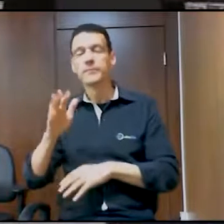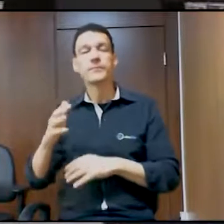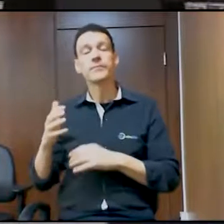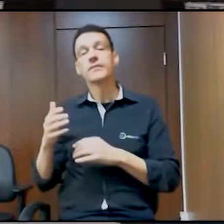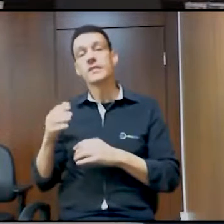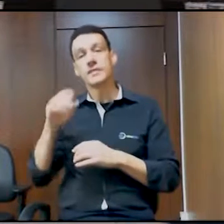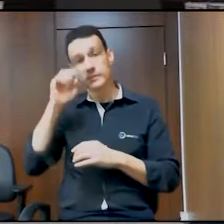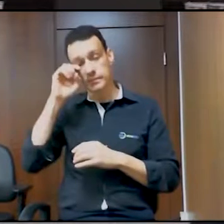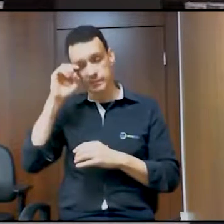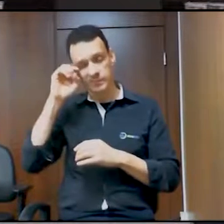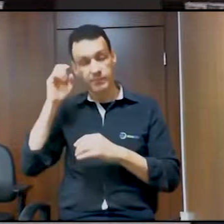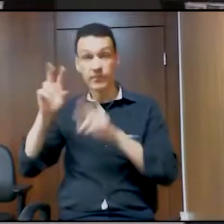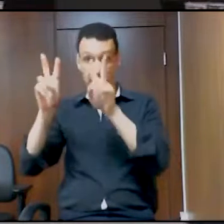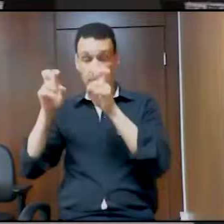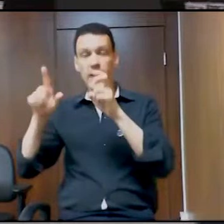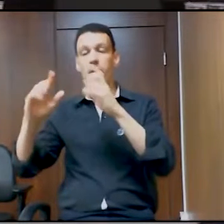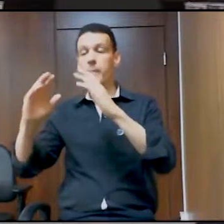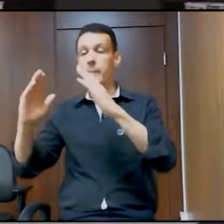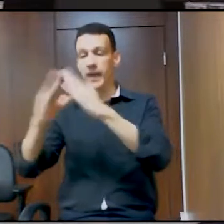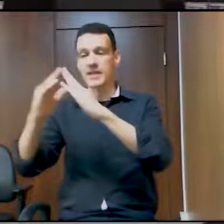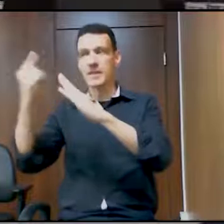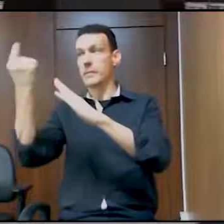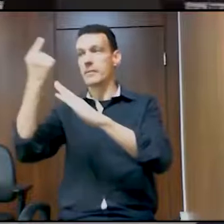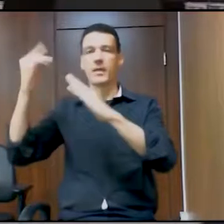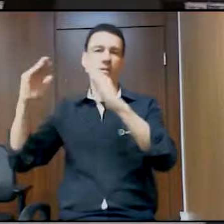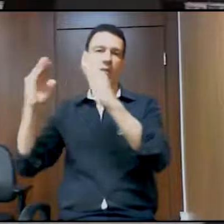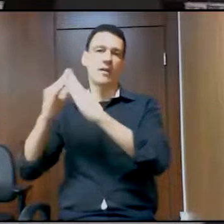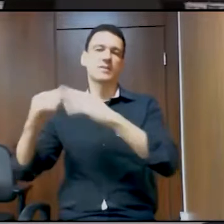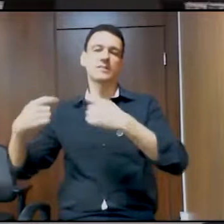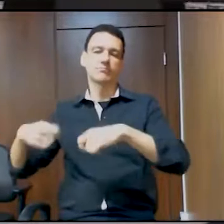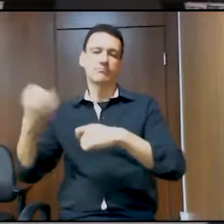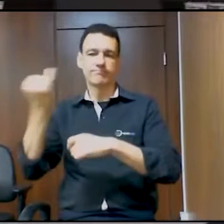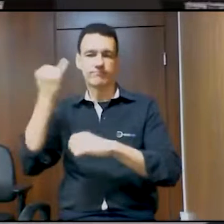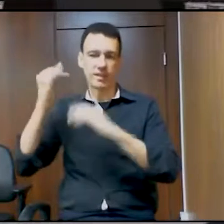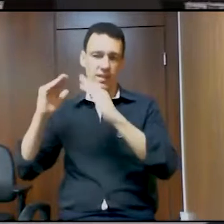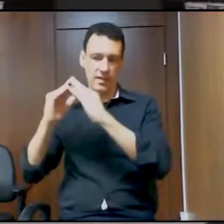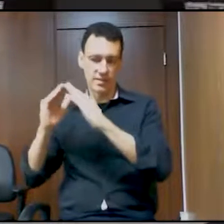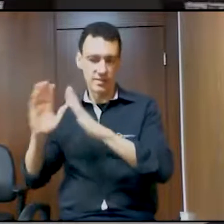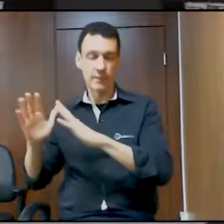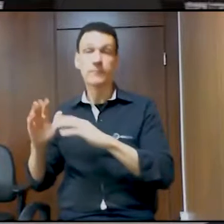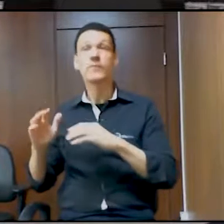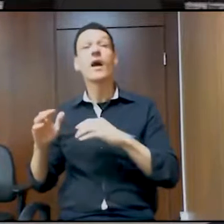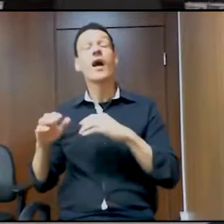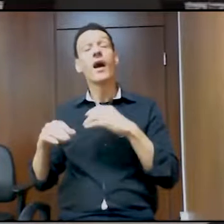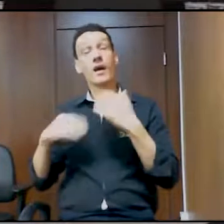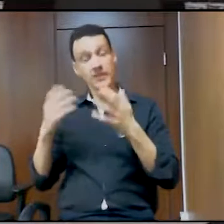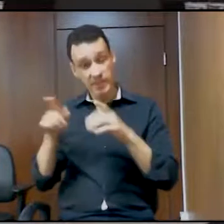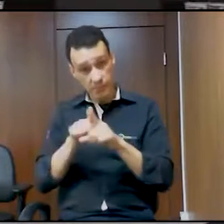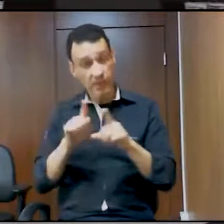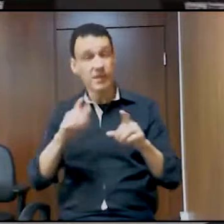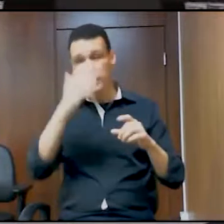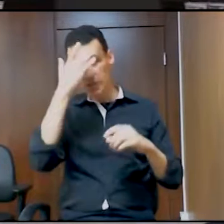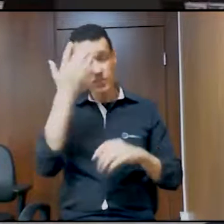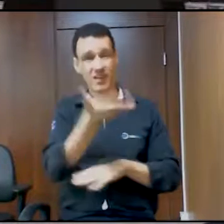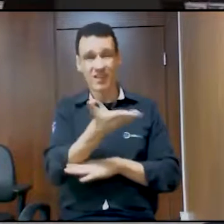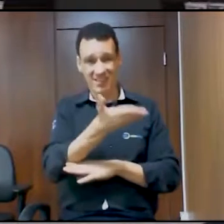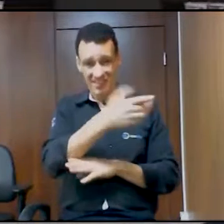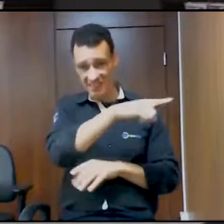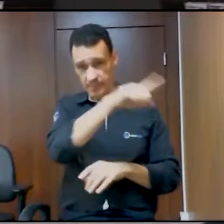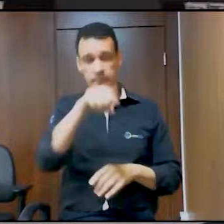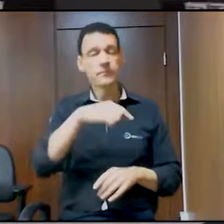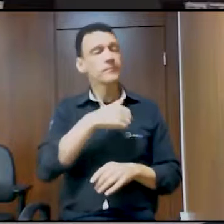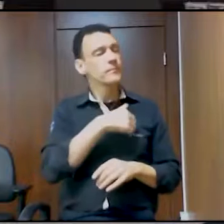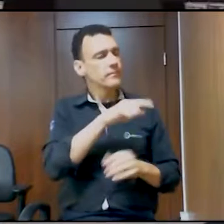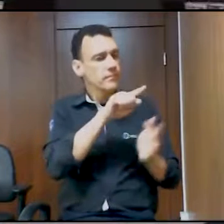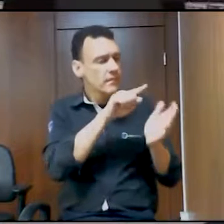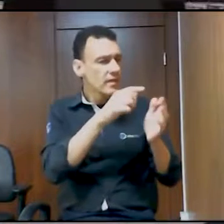primeiro. E a gente viu também uma mudança na visão da população em situação de rua. Então, em 2009, a Política Nacional